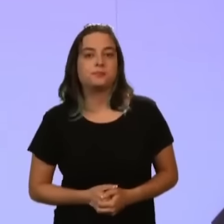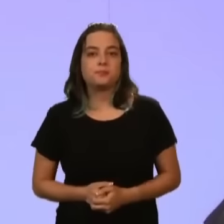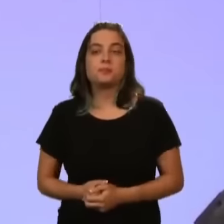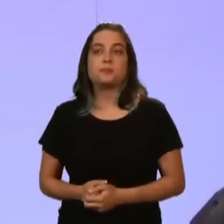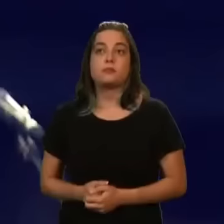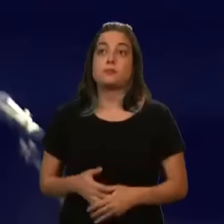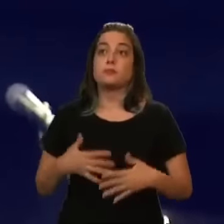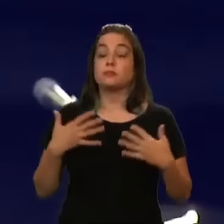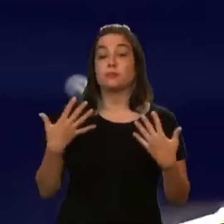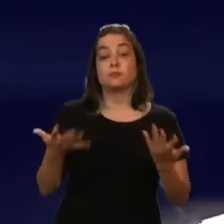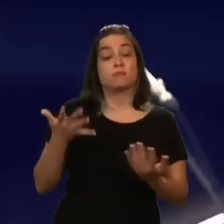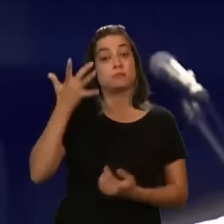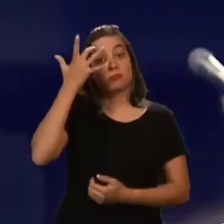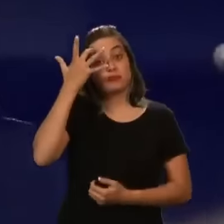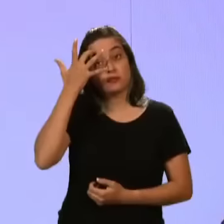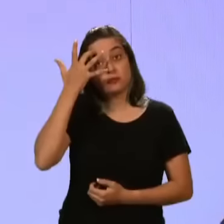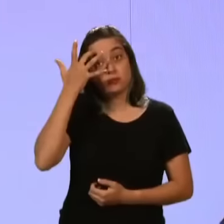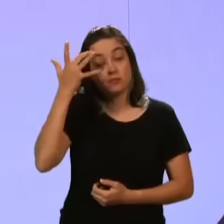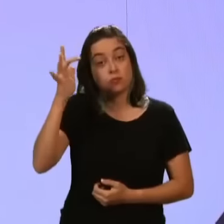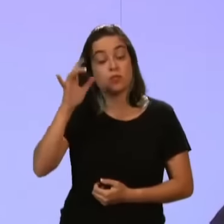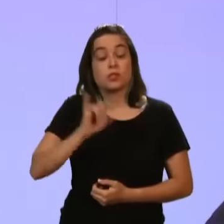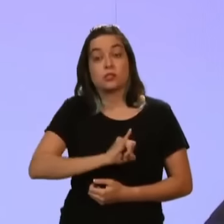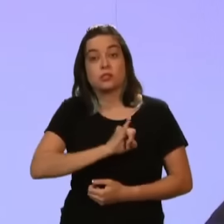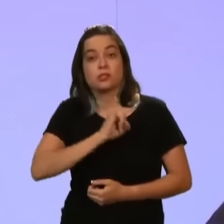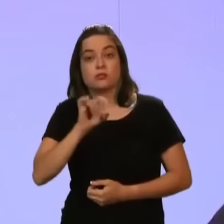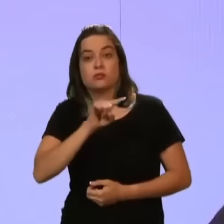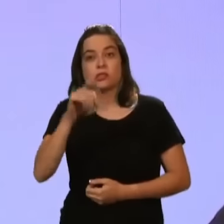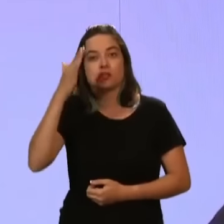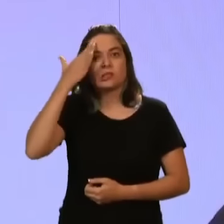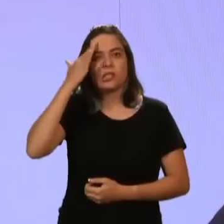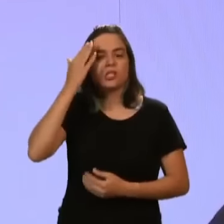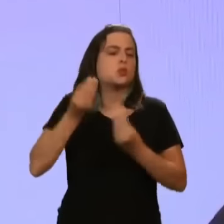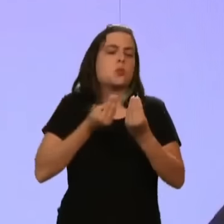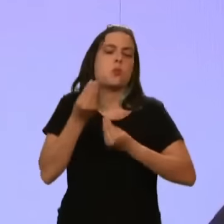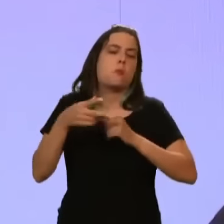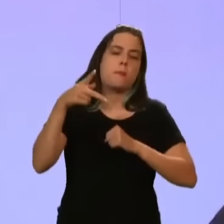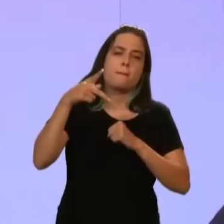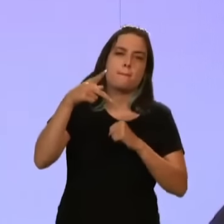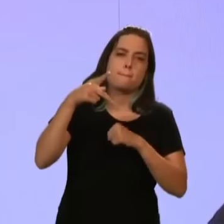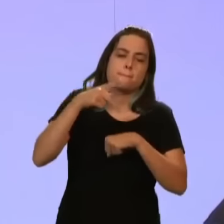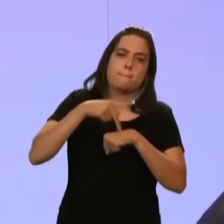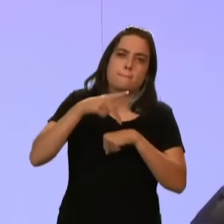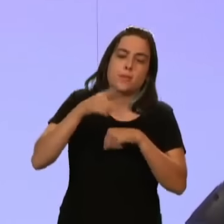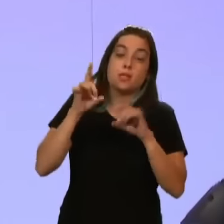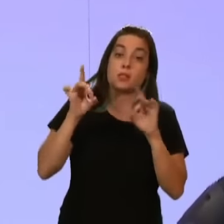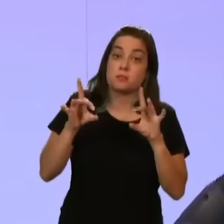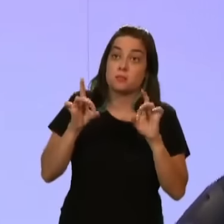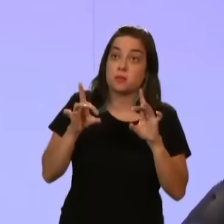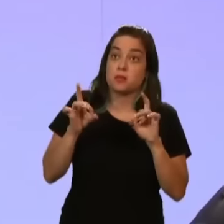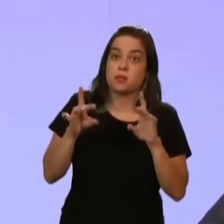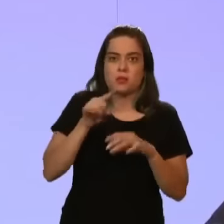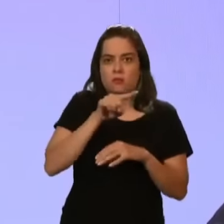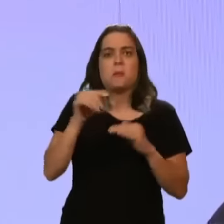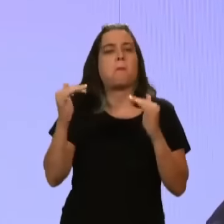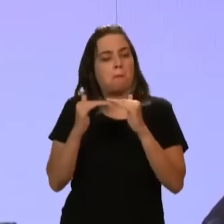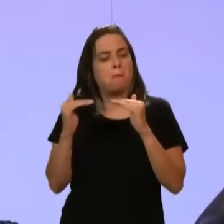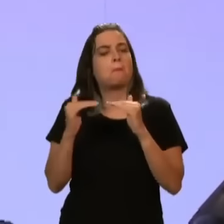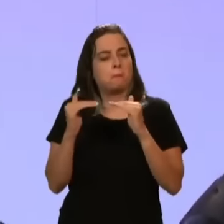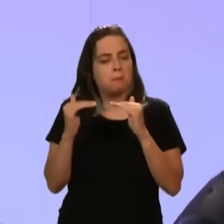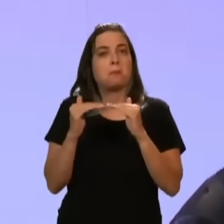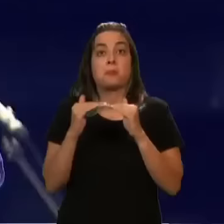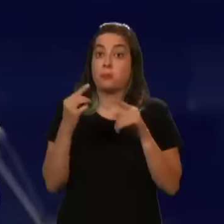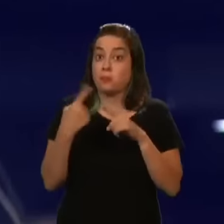sei se você entende de pedras preciosas. Eu espero que você esteja concordando com tudo que eu estou falando,